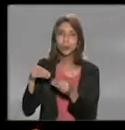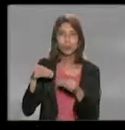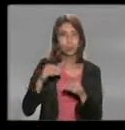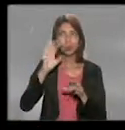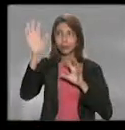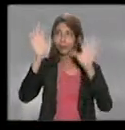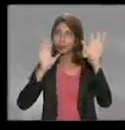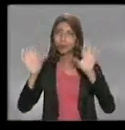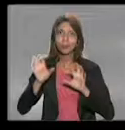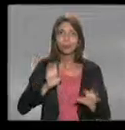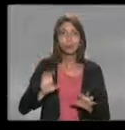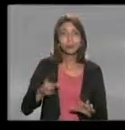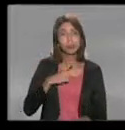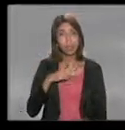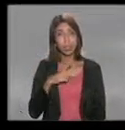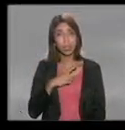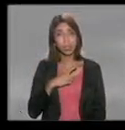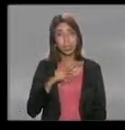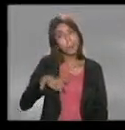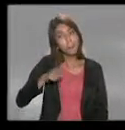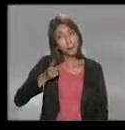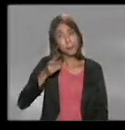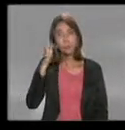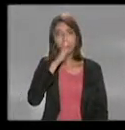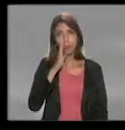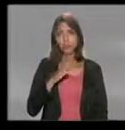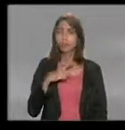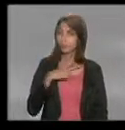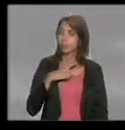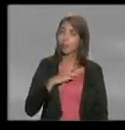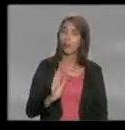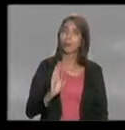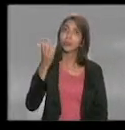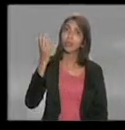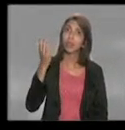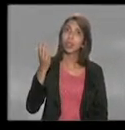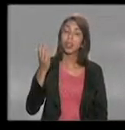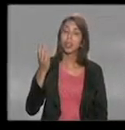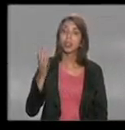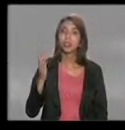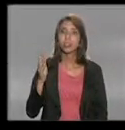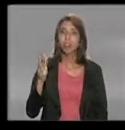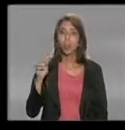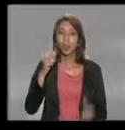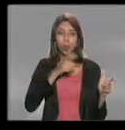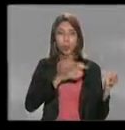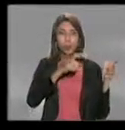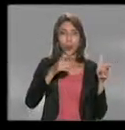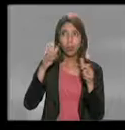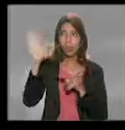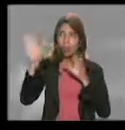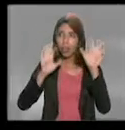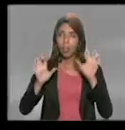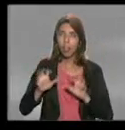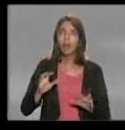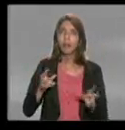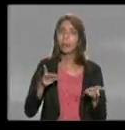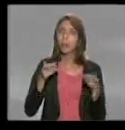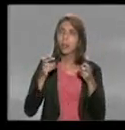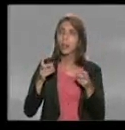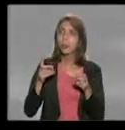parte da arte, nós estudamos isso com muita clarividência, de você ter o olhar sobre